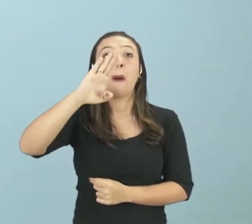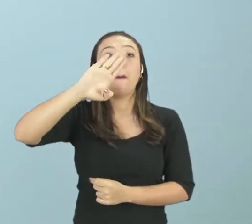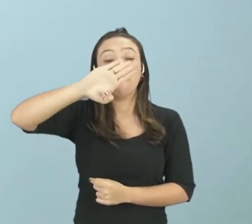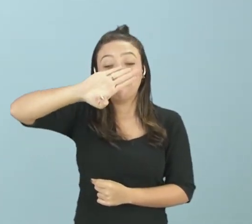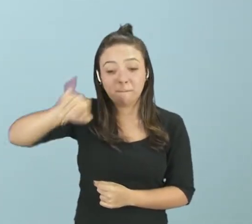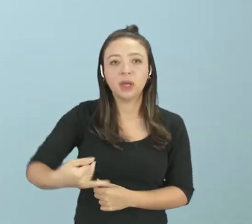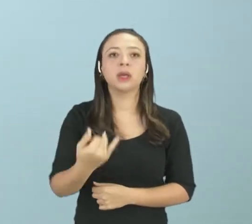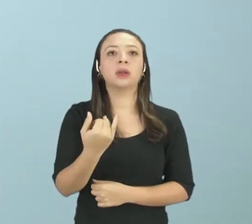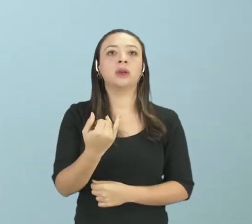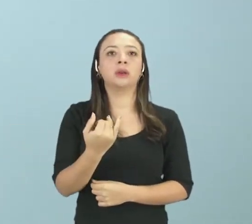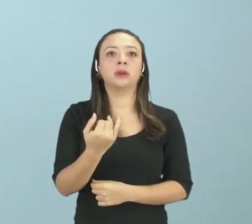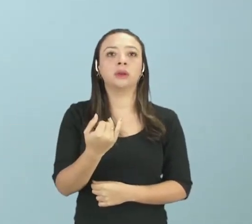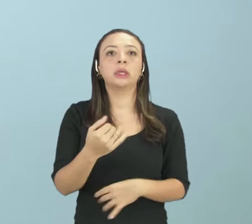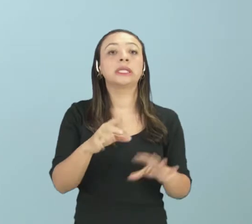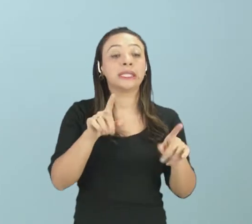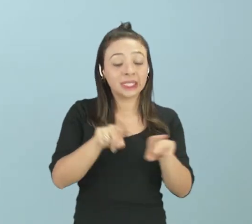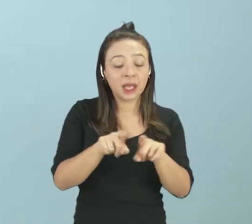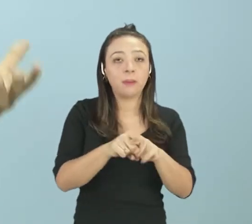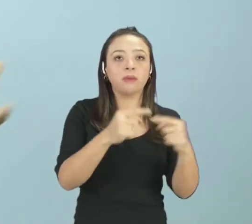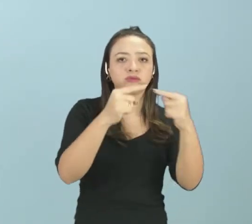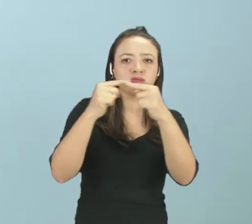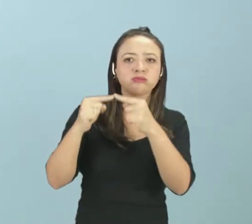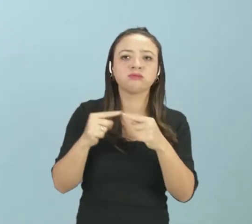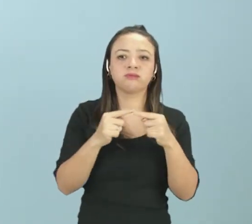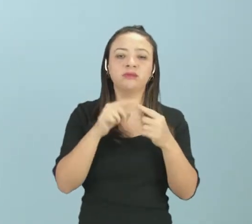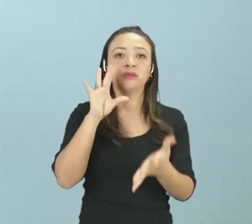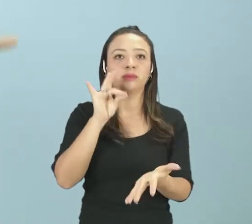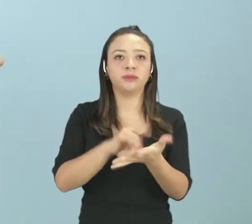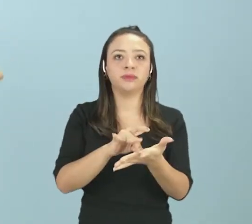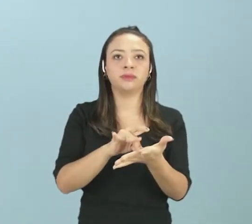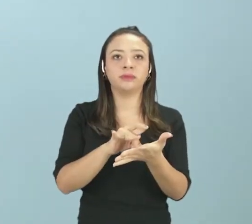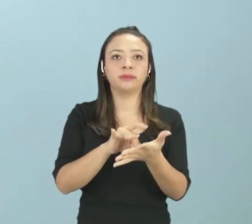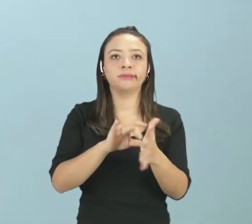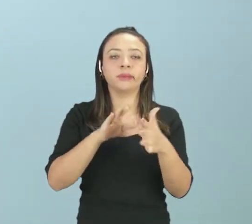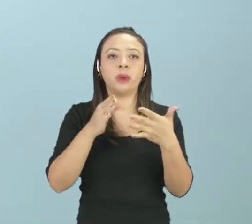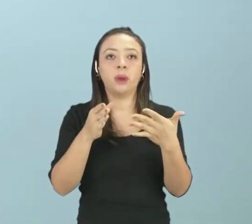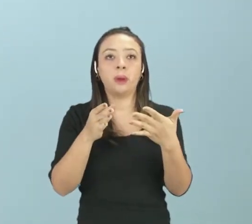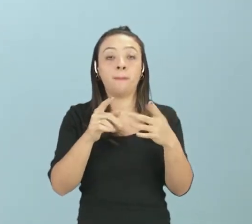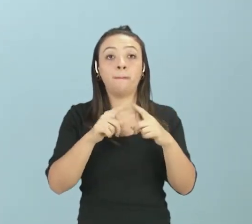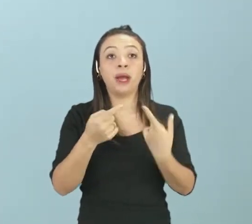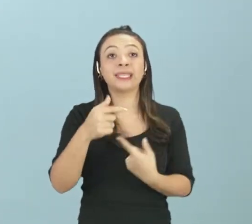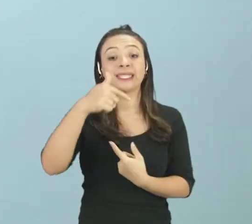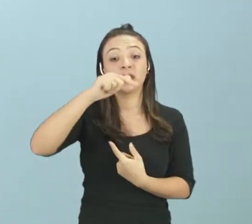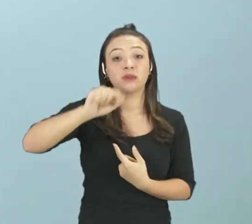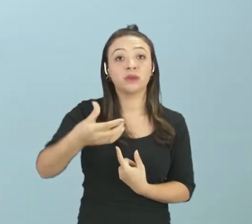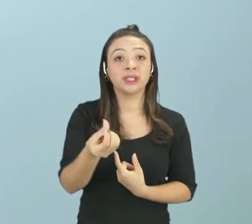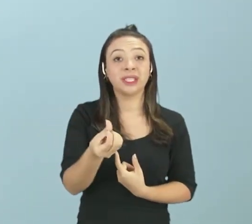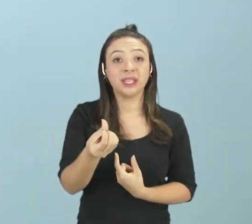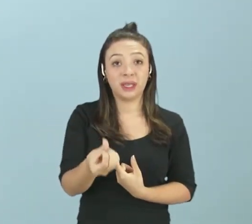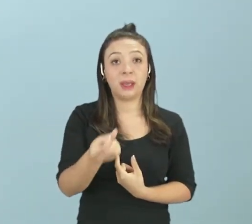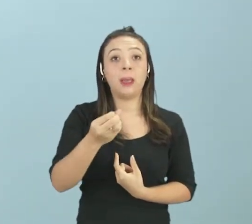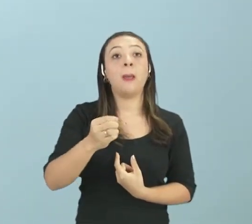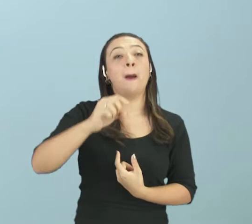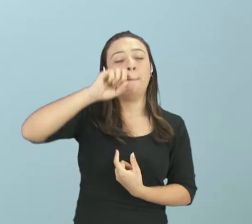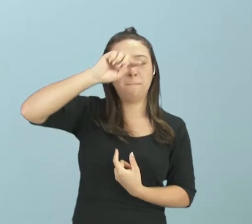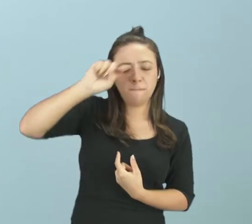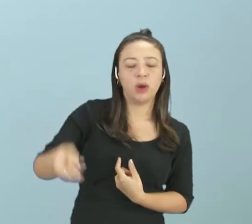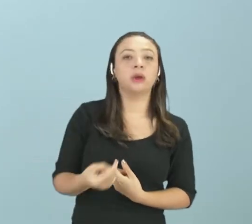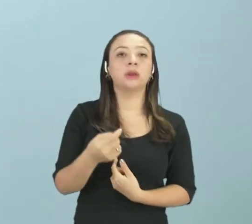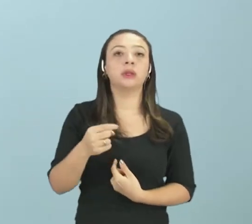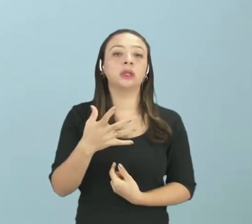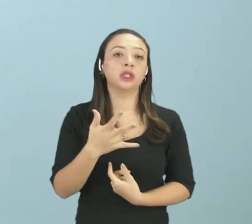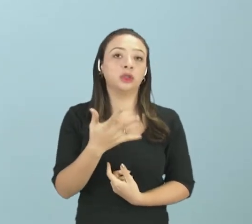de pessoas estão conectadas de fato o restante dos 7,6 bilhões de habitantes não estão